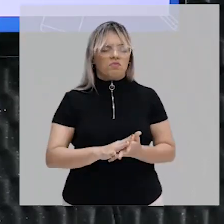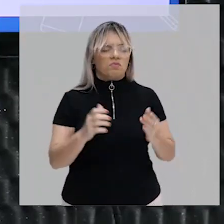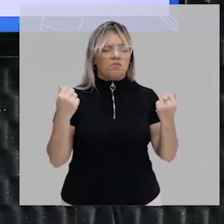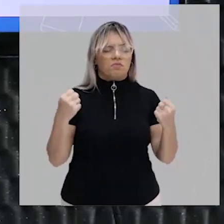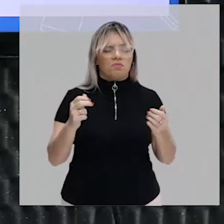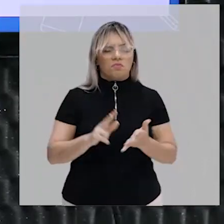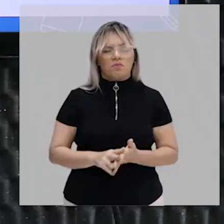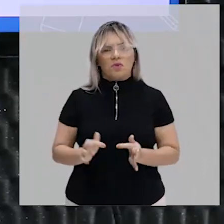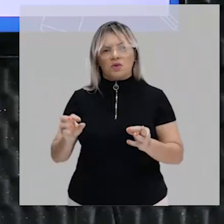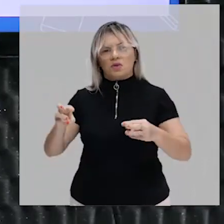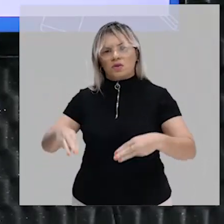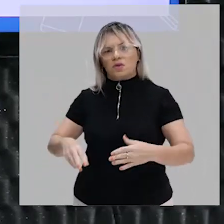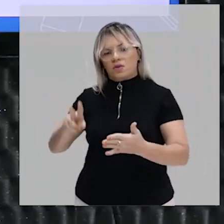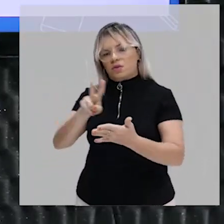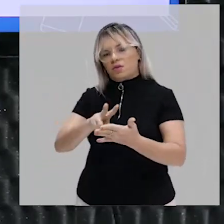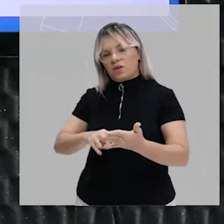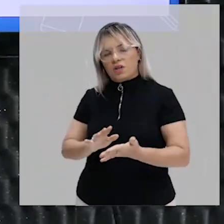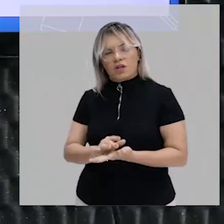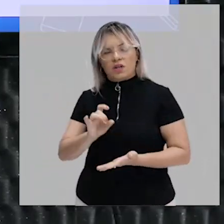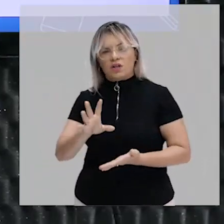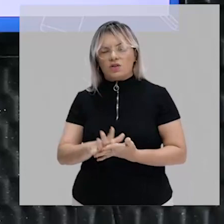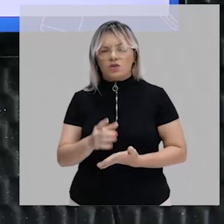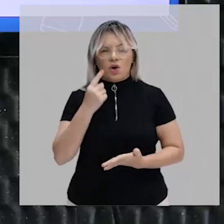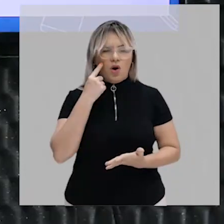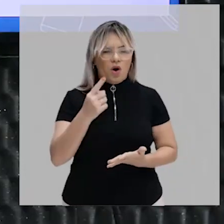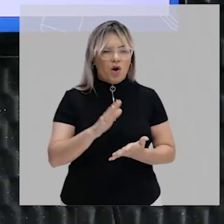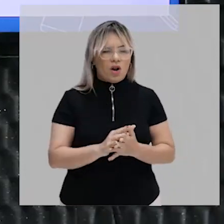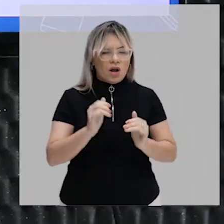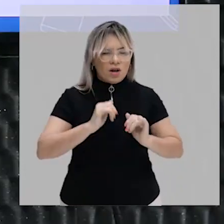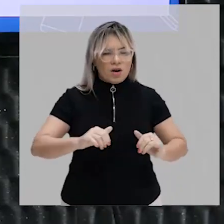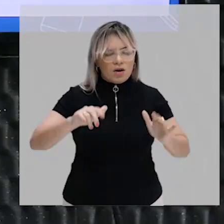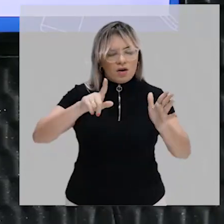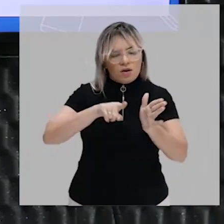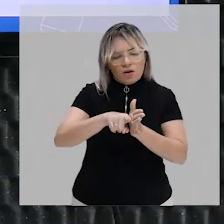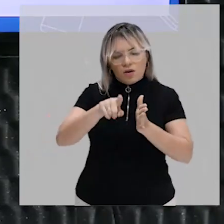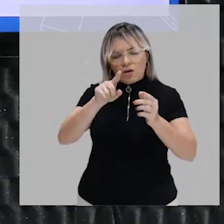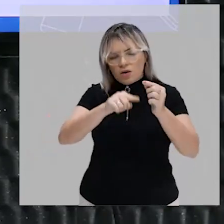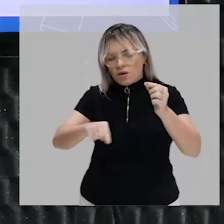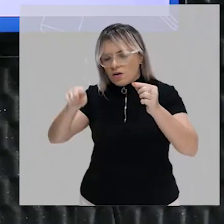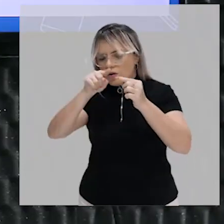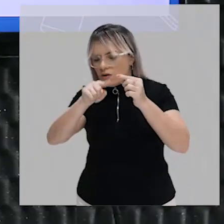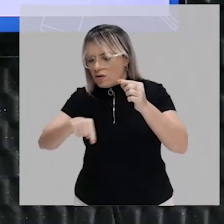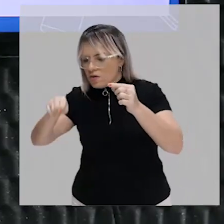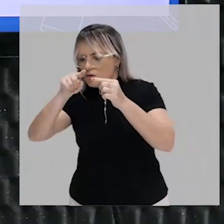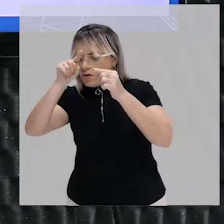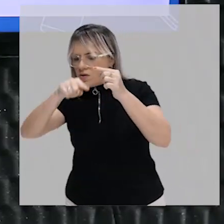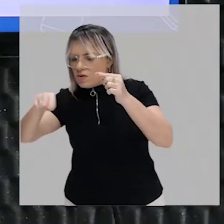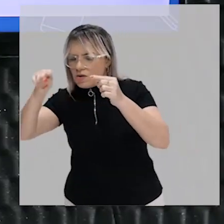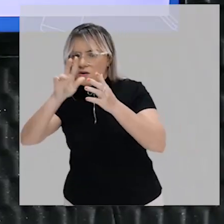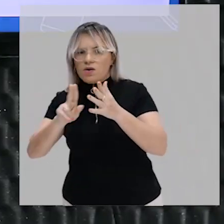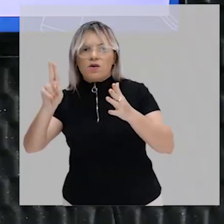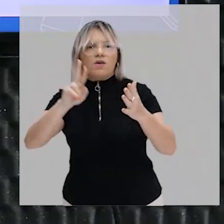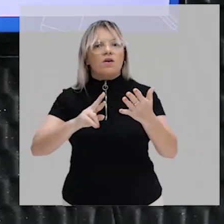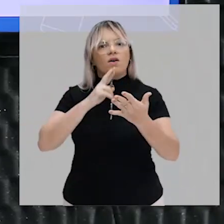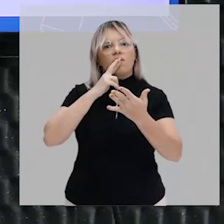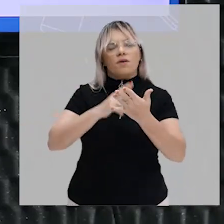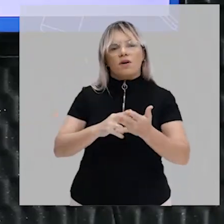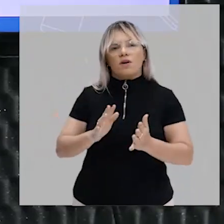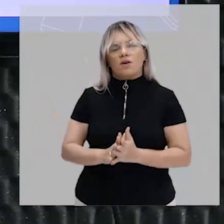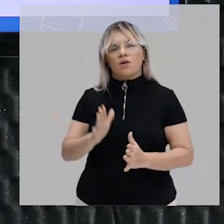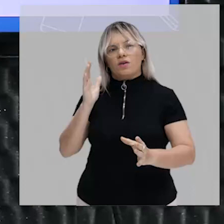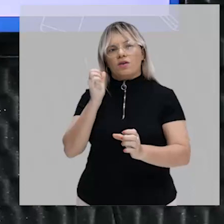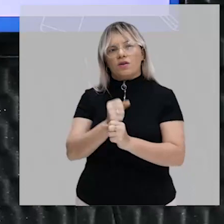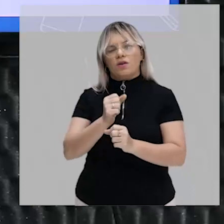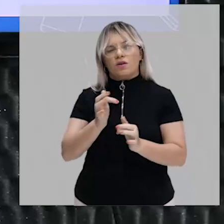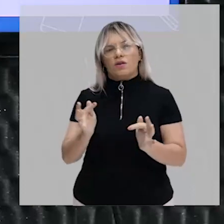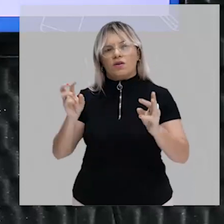finalizar a leitura, basta olhar todas as informações lá e colocar no diagrama, que você já tem todas as respostas no final de todos os cálculos. Aí sim